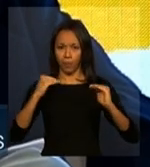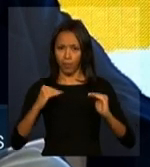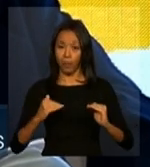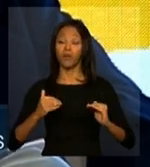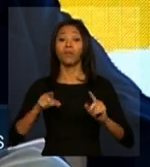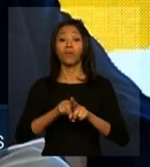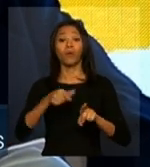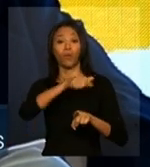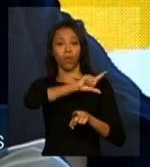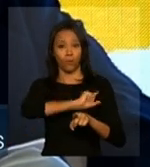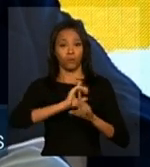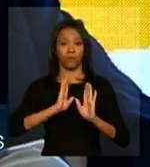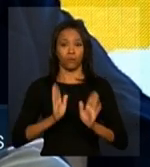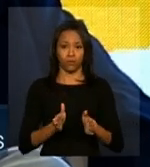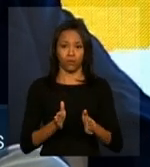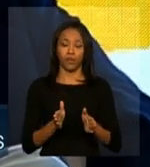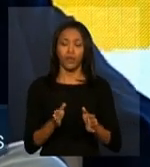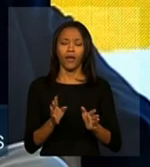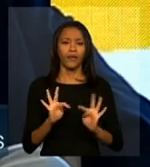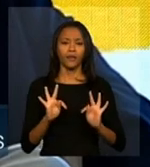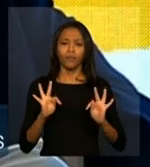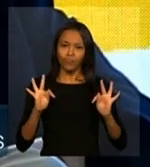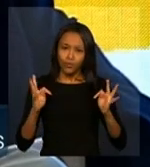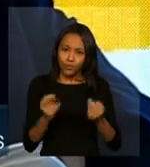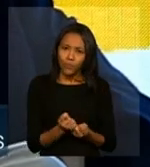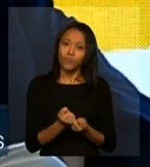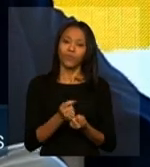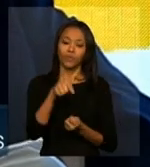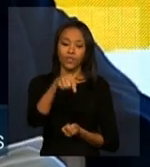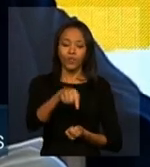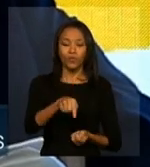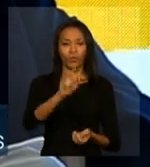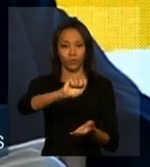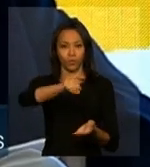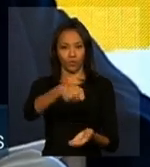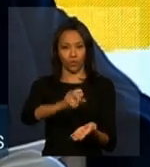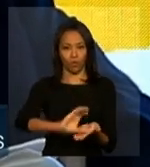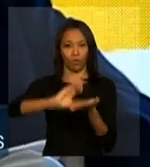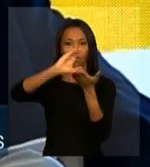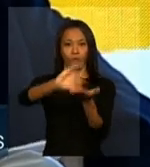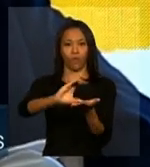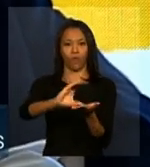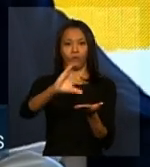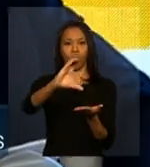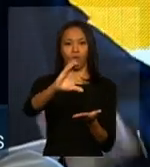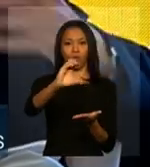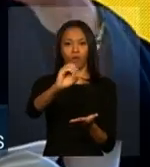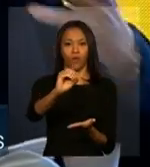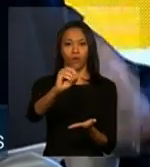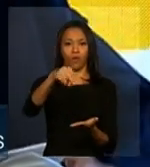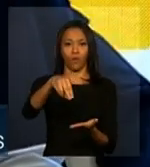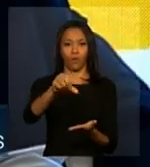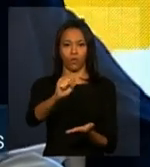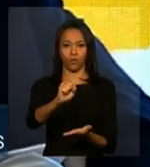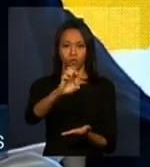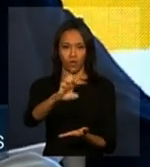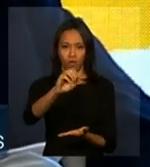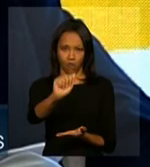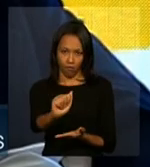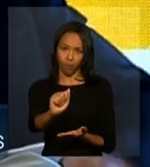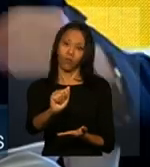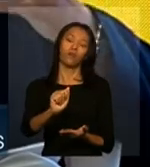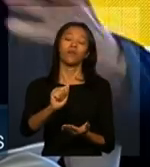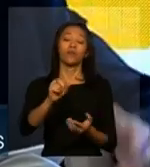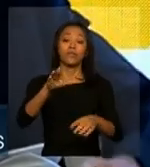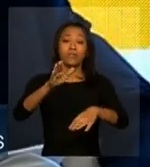Alimentos da Agricultura Familiar, era tudo que o Conceia queria dentro da sua inspiração, da